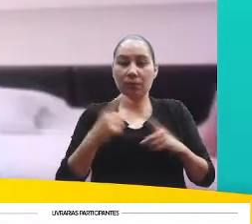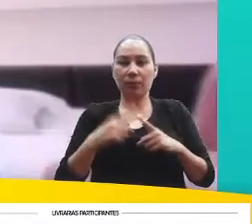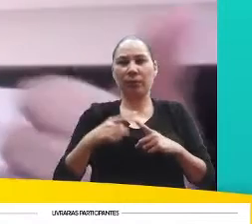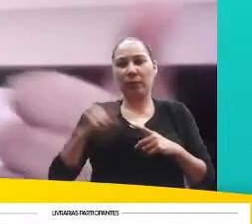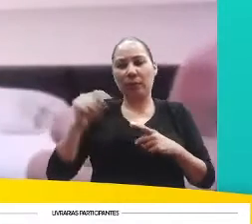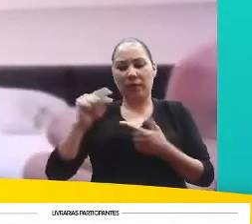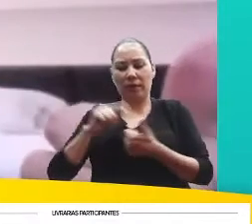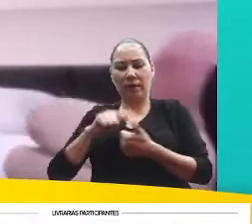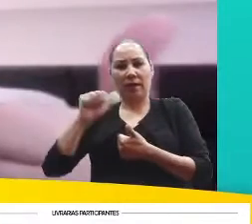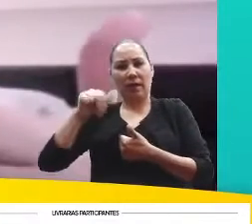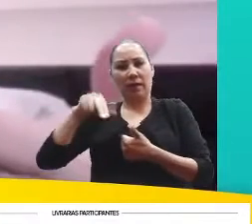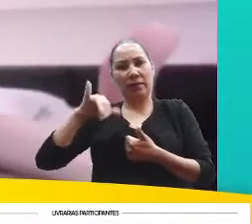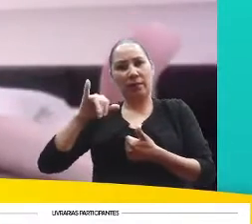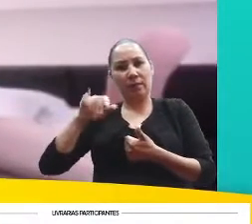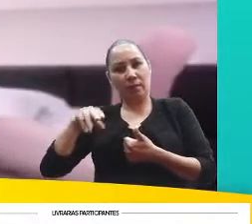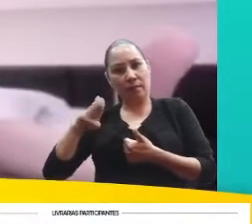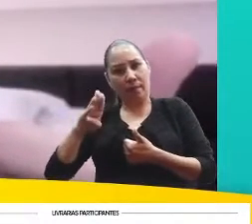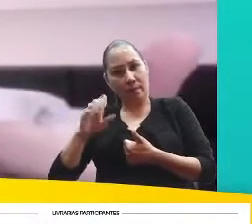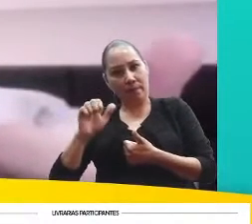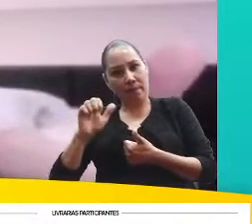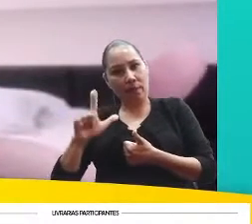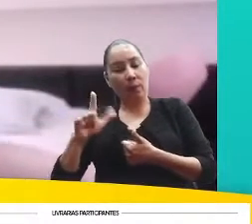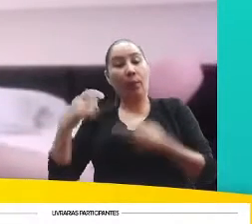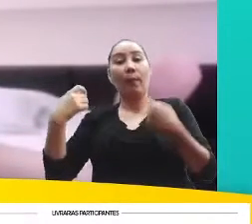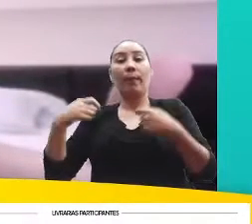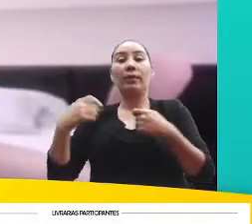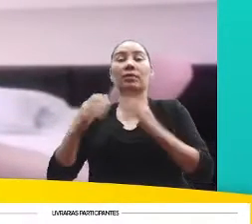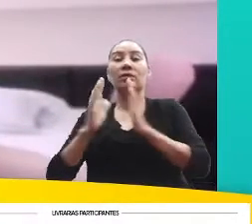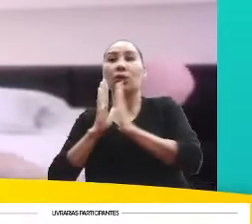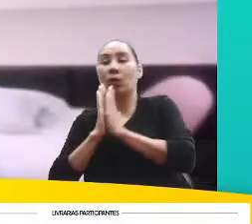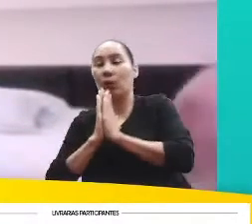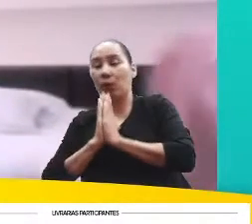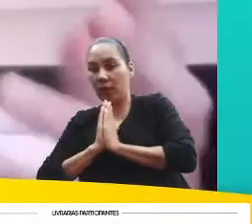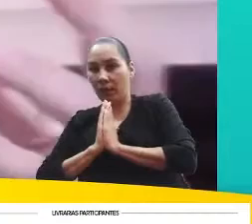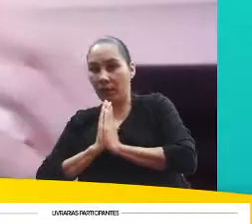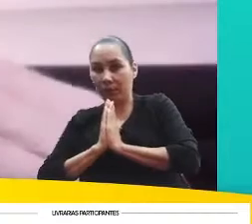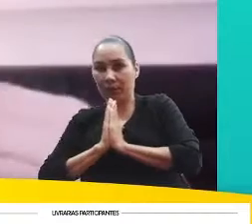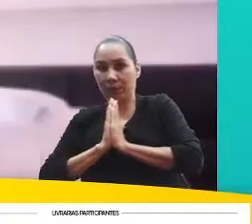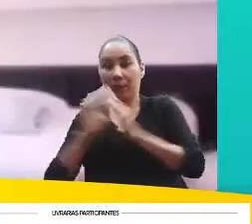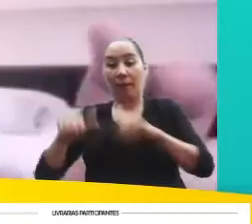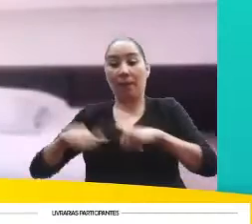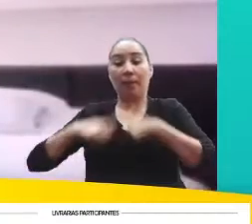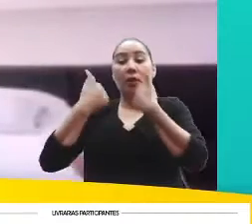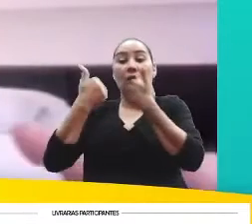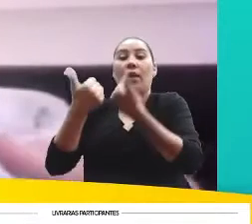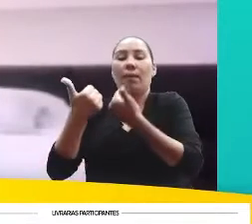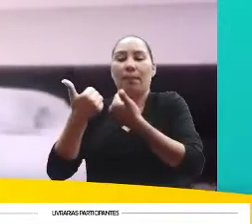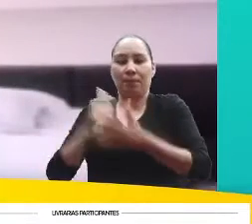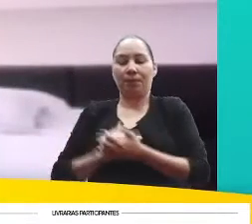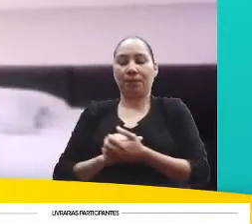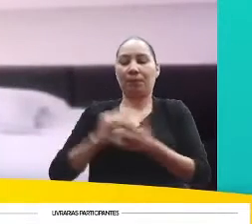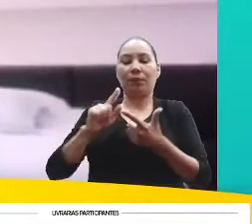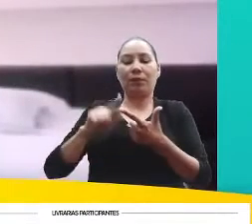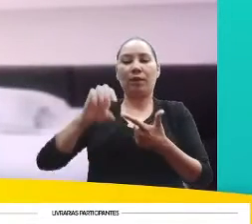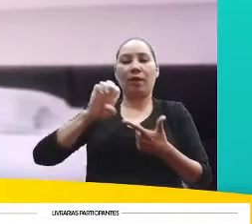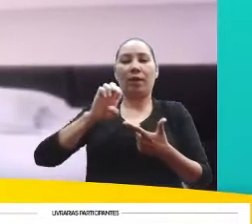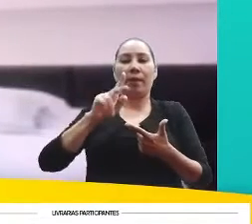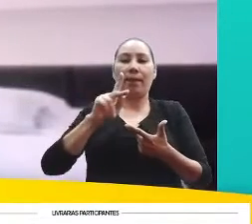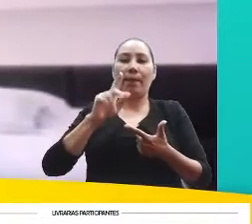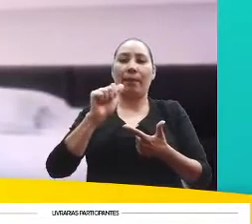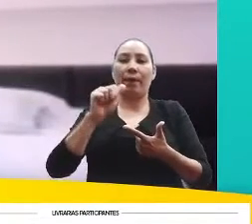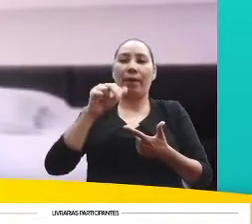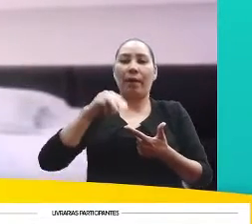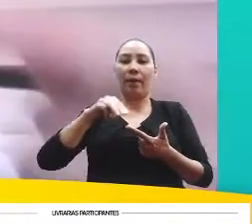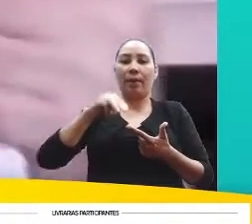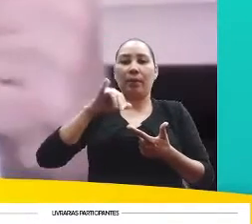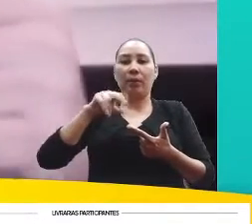gente aprende que é necessário orar e nos evangelizarmos, nos melhorarmos moralmente. Com Epaminondas, nós